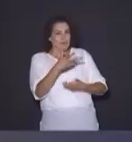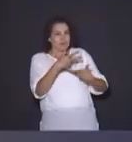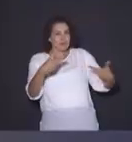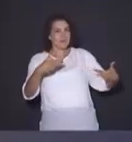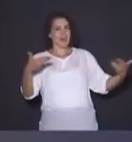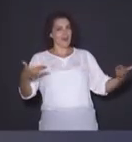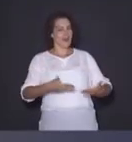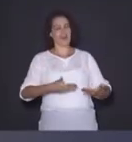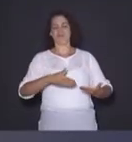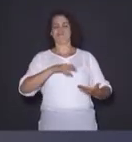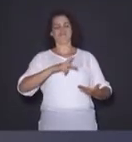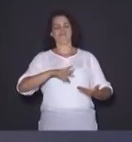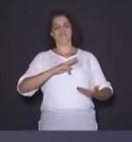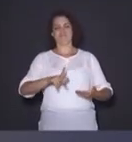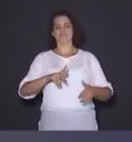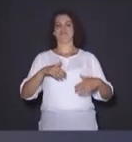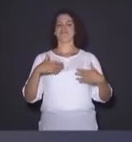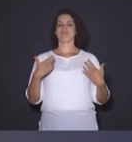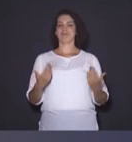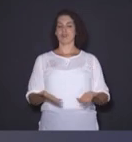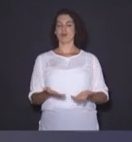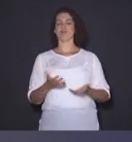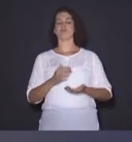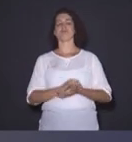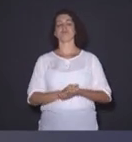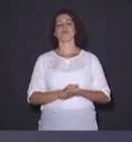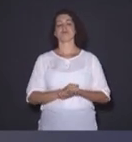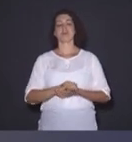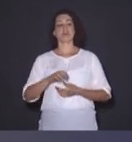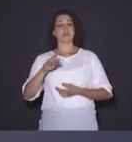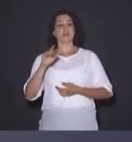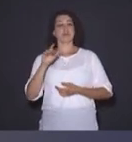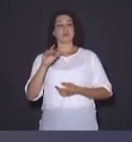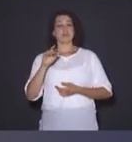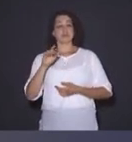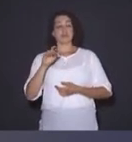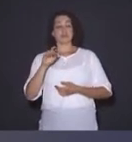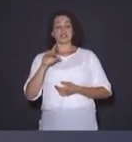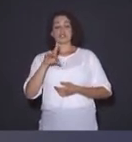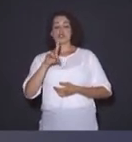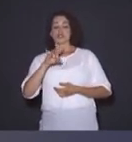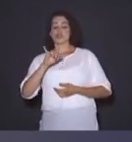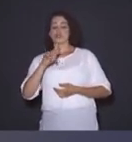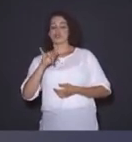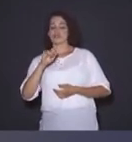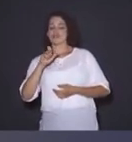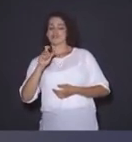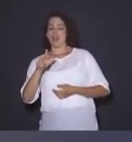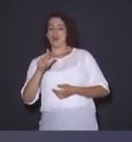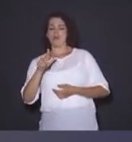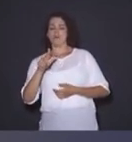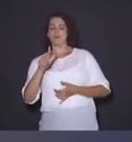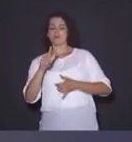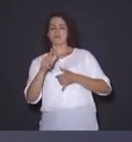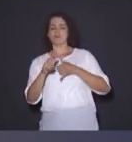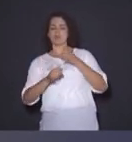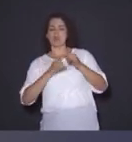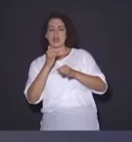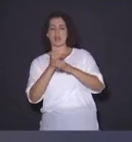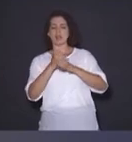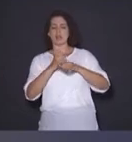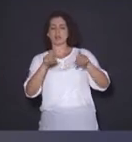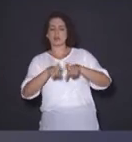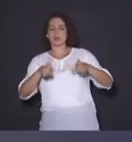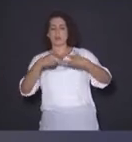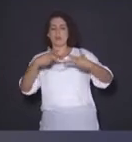essa dimensão do que a chama que do que a gente chamaria de o digital ela mexe radicalmente com alguns